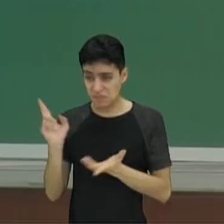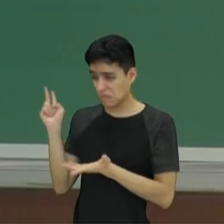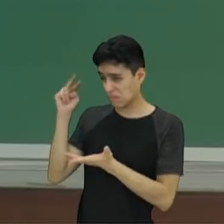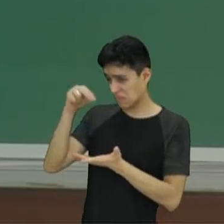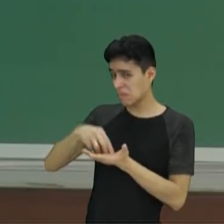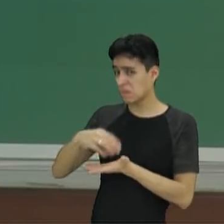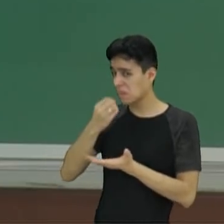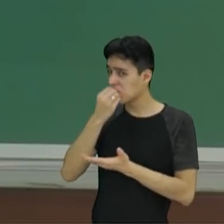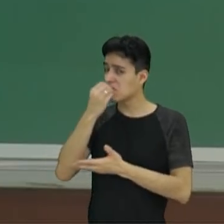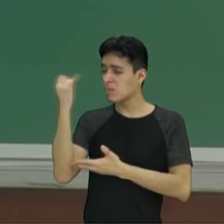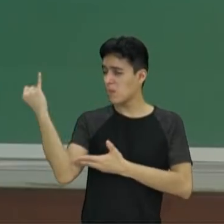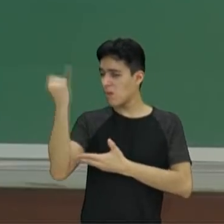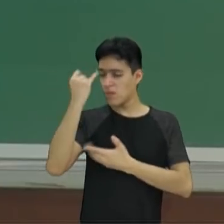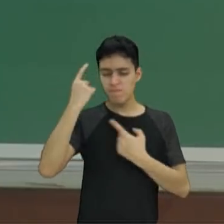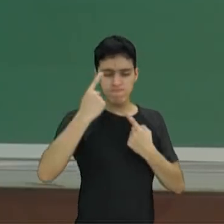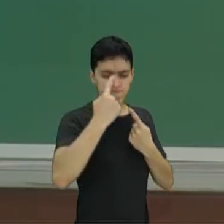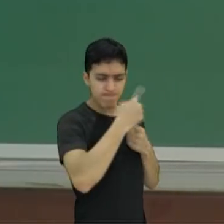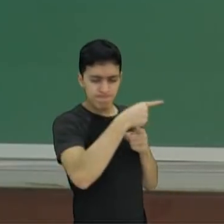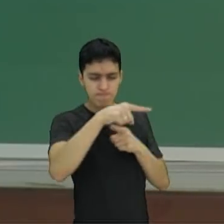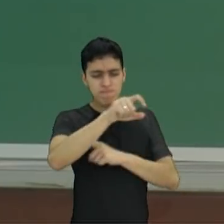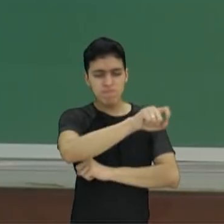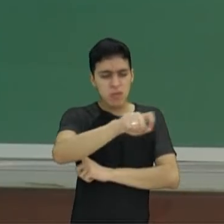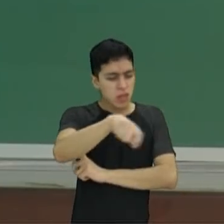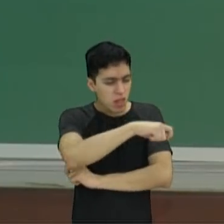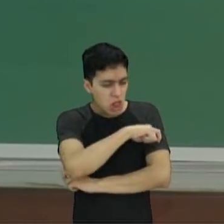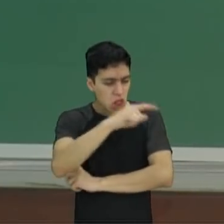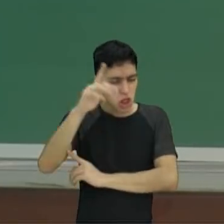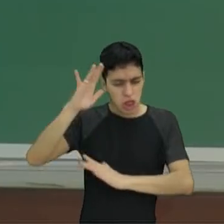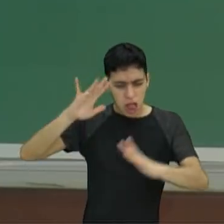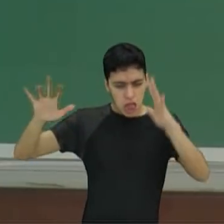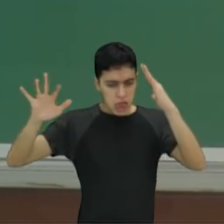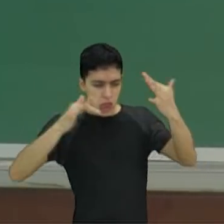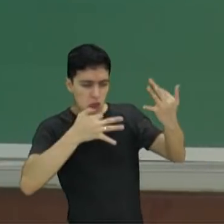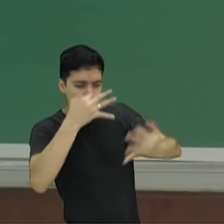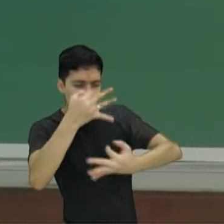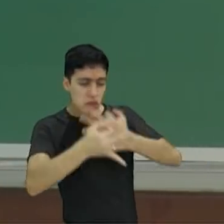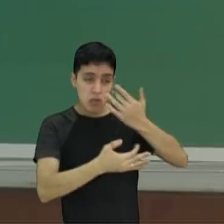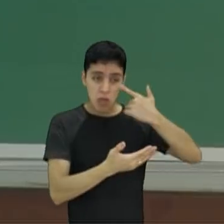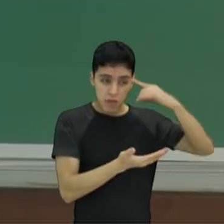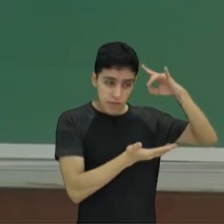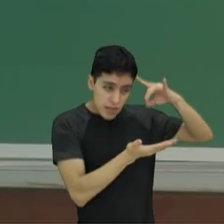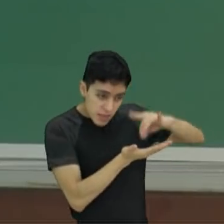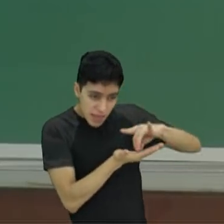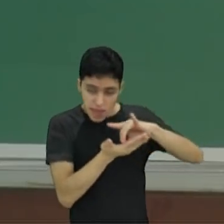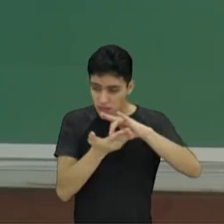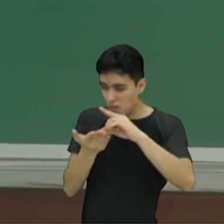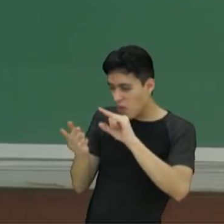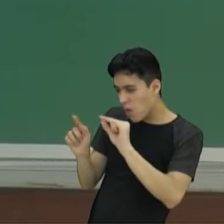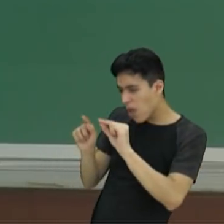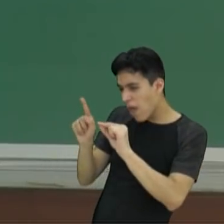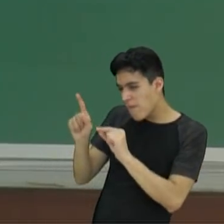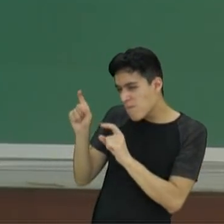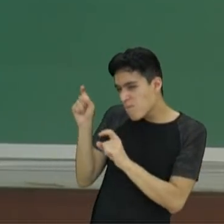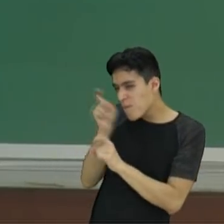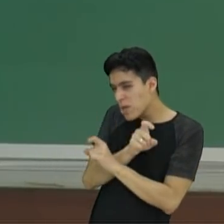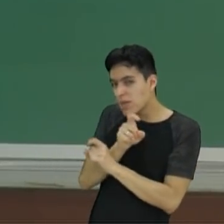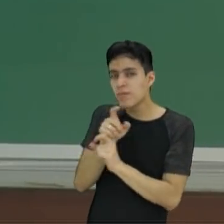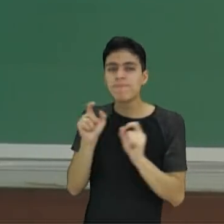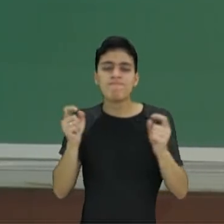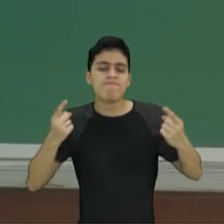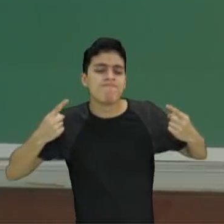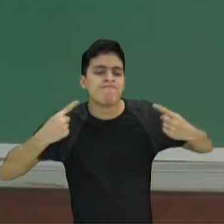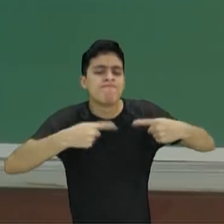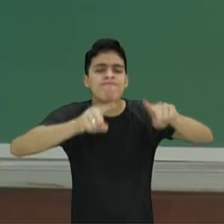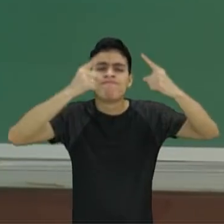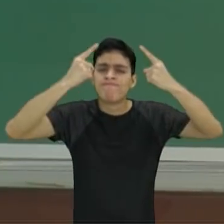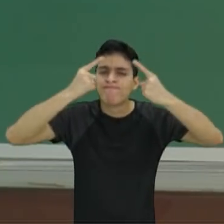pensamento crítico nos alunos, faz uma reflexão sobre o que é verdadeiro e o que não é nas notícias e ainda